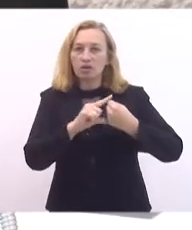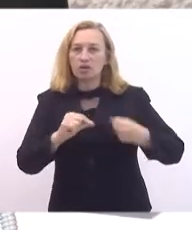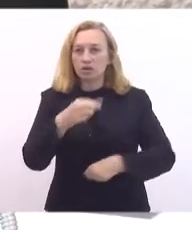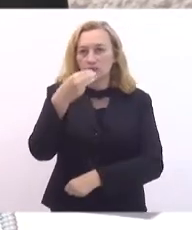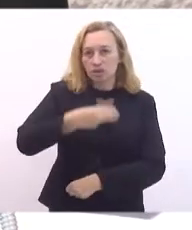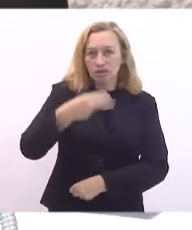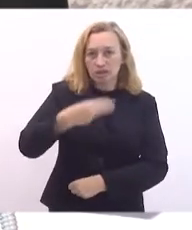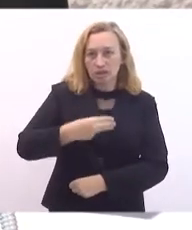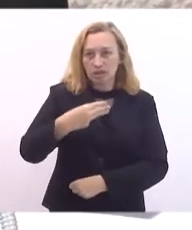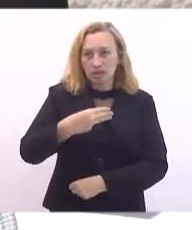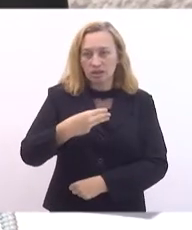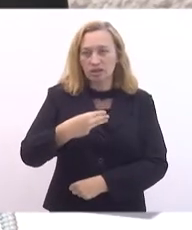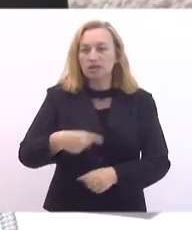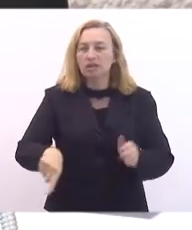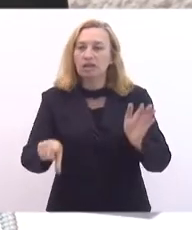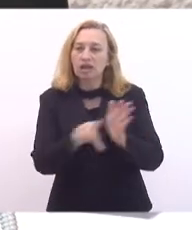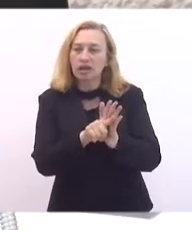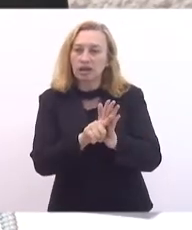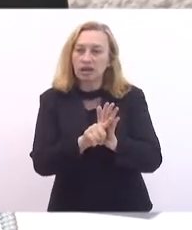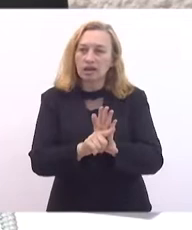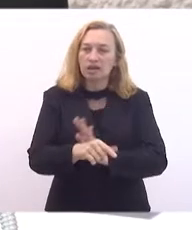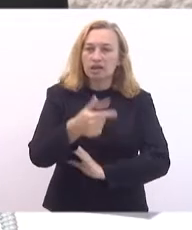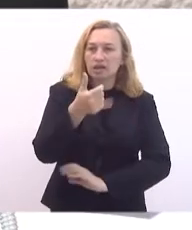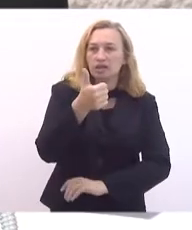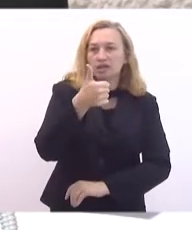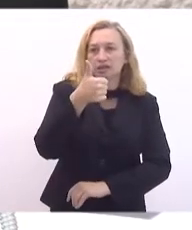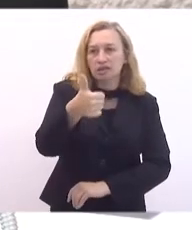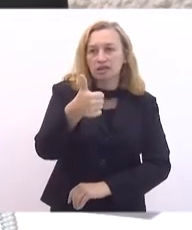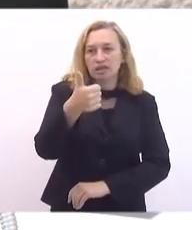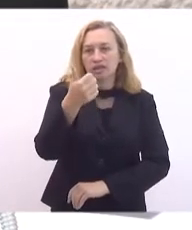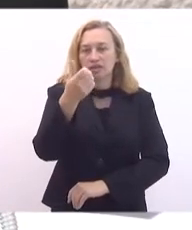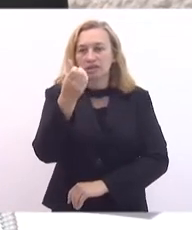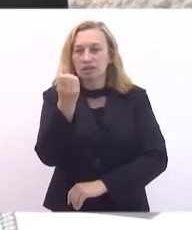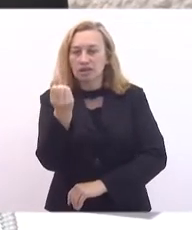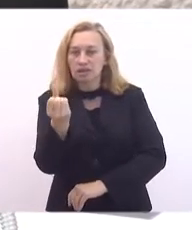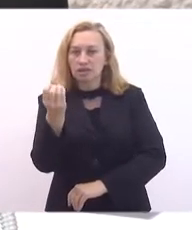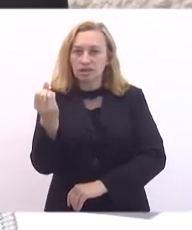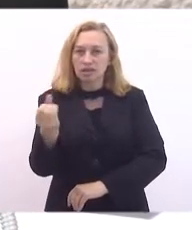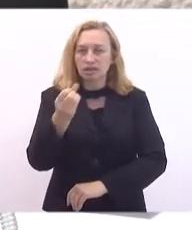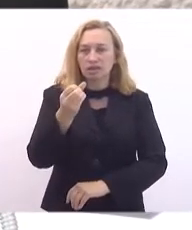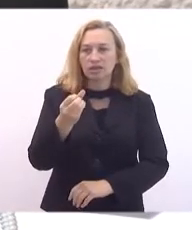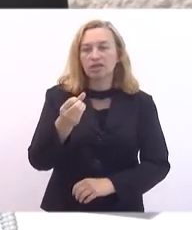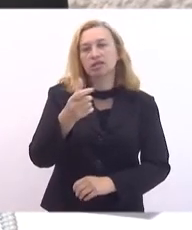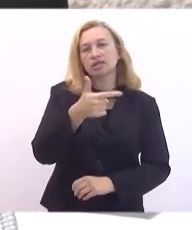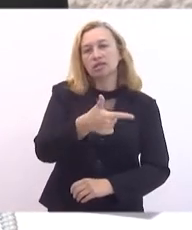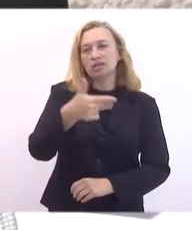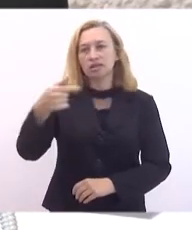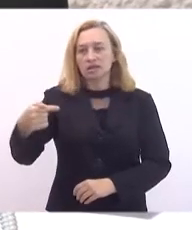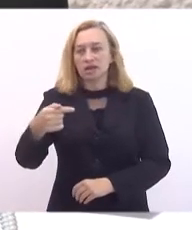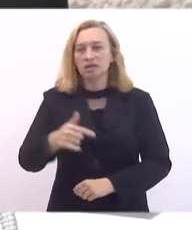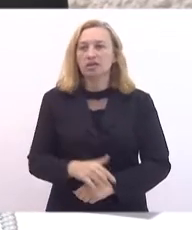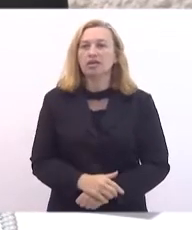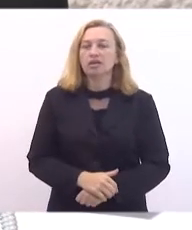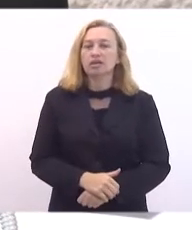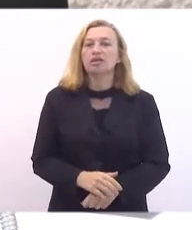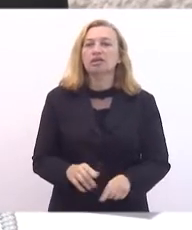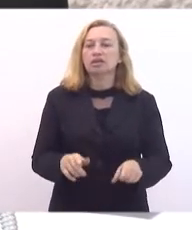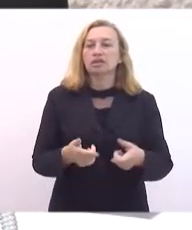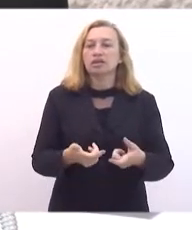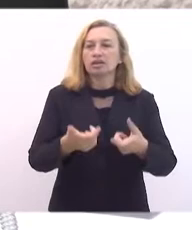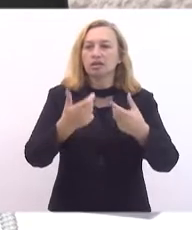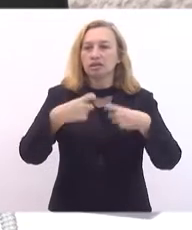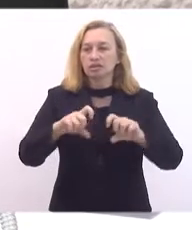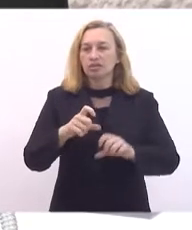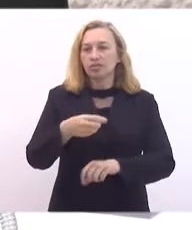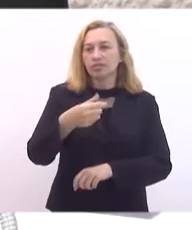3º da Lei Complementar 160/17 e na cláusula 13ª